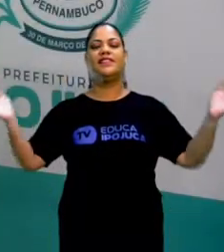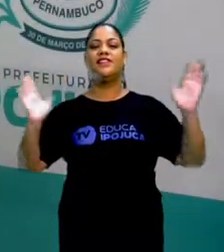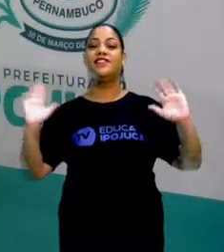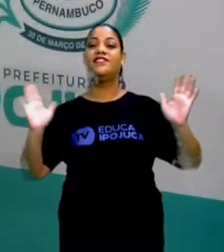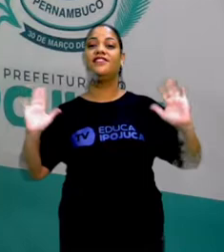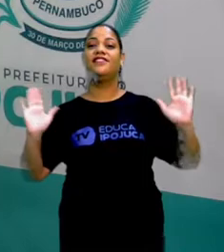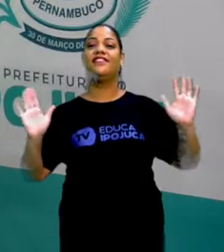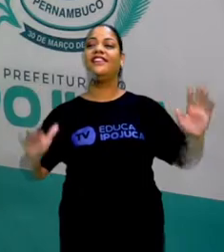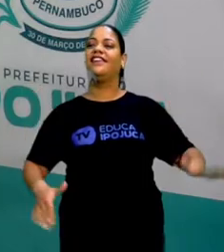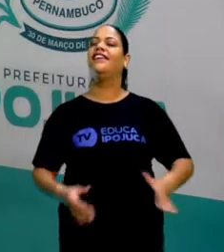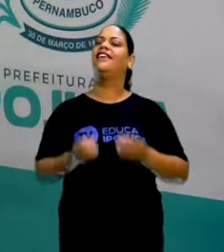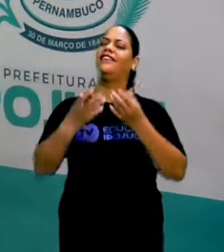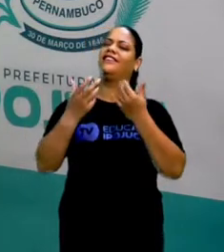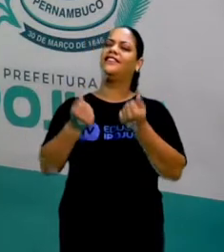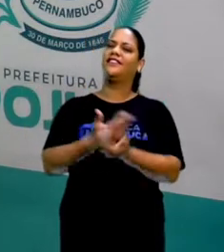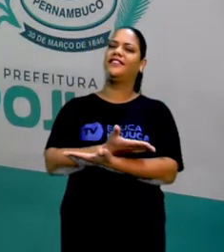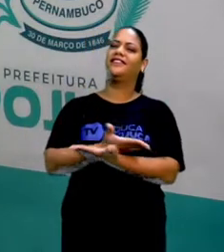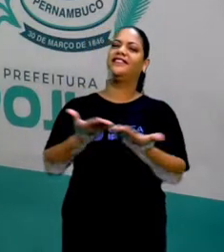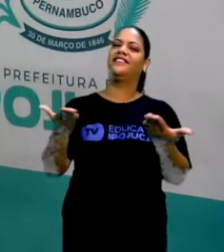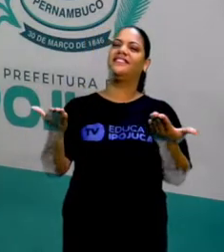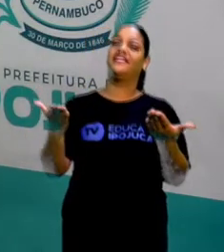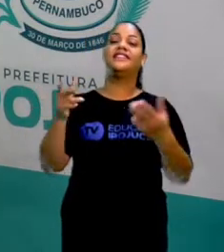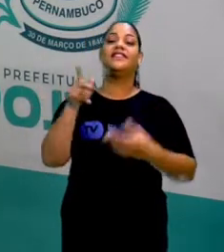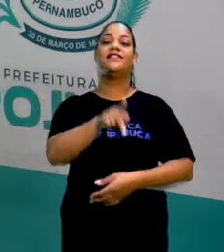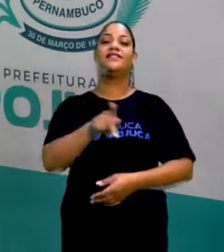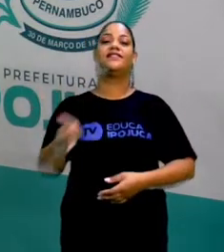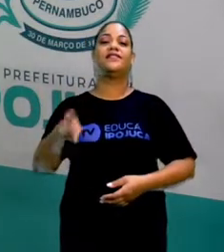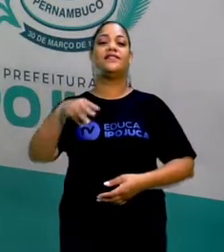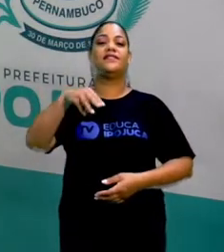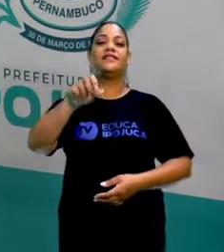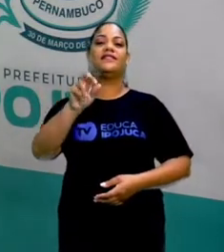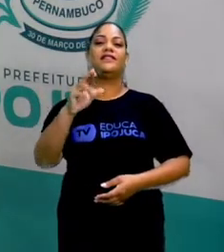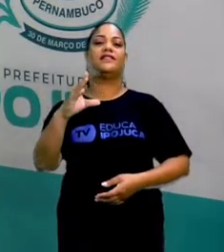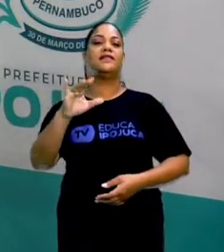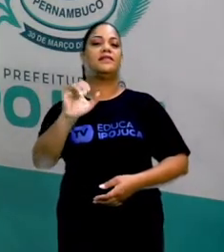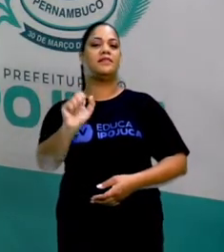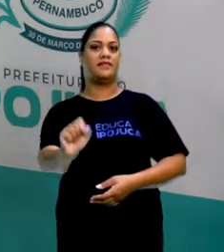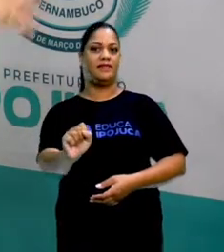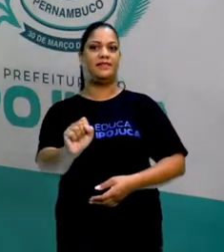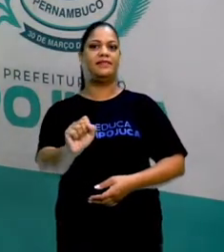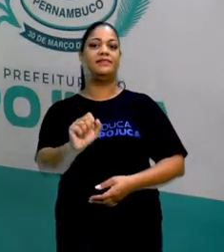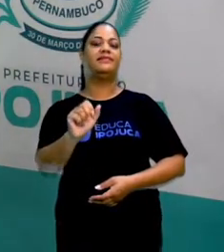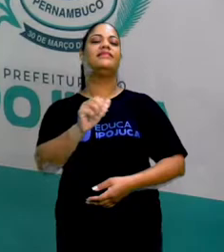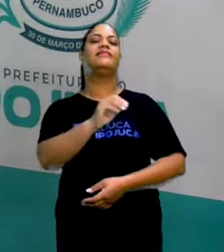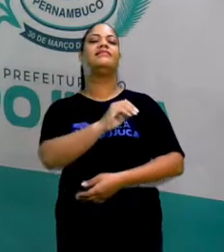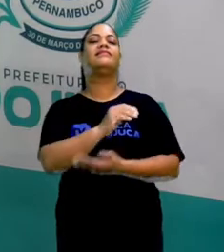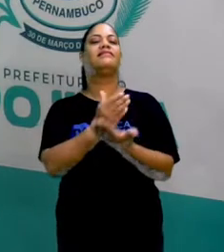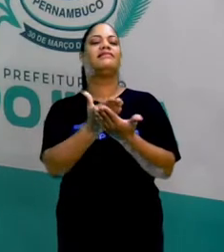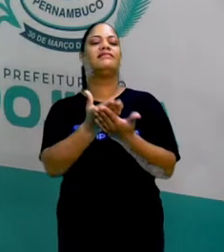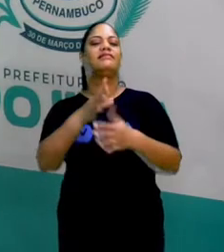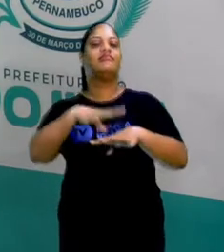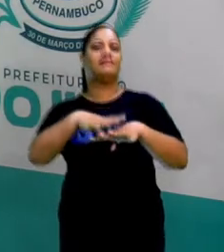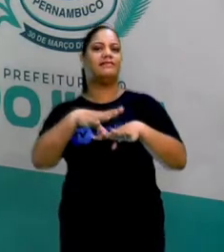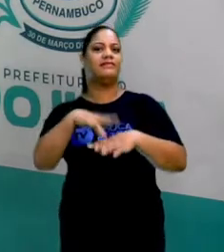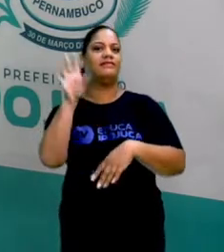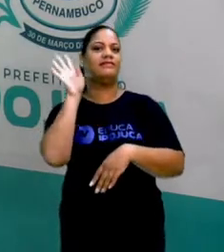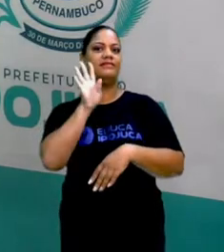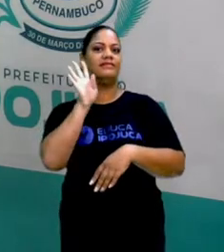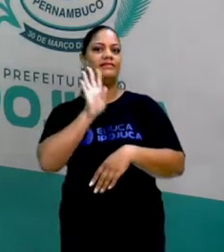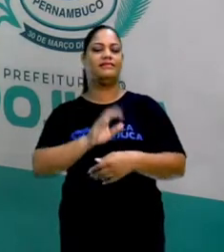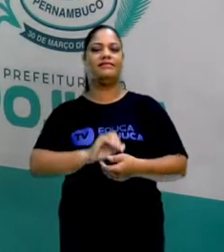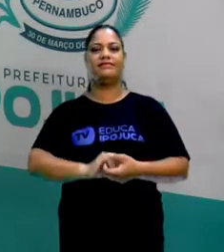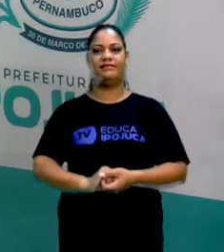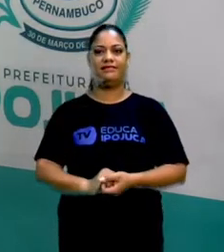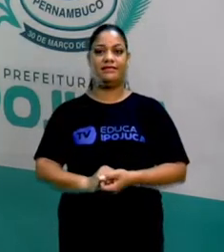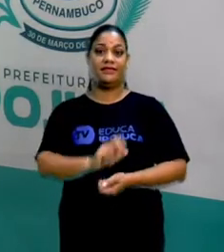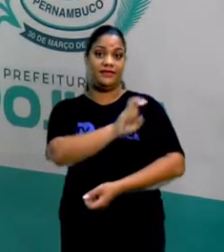Olá, pessoal! Tudo bem com vocês? Sou professora Márcia Firmino e a nossa aula de matemática está legal. Eu sou do